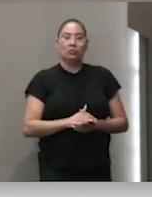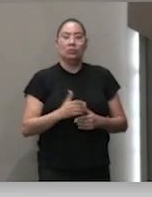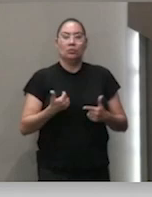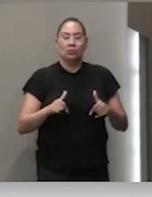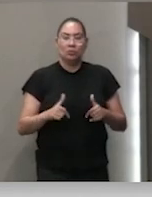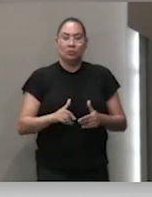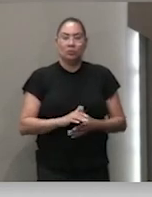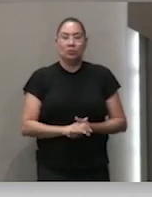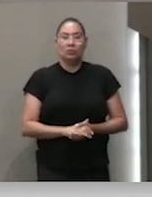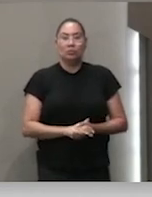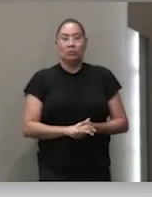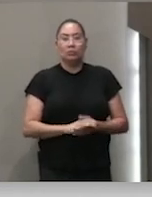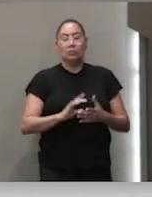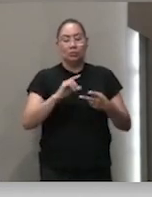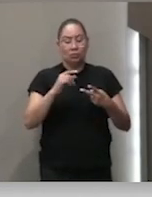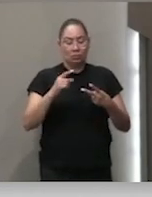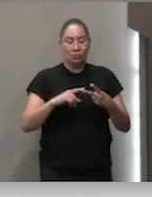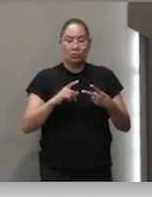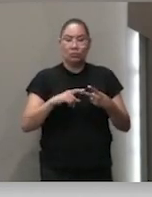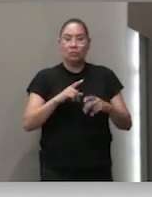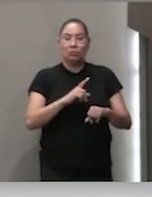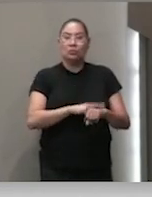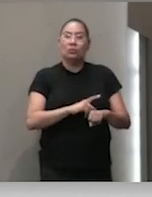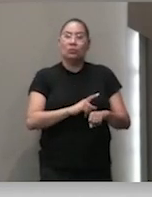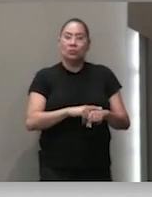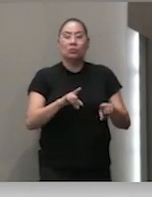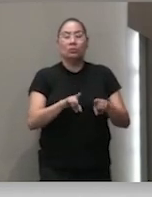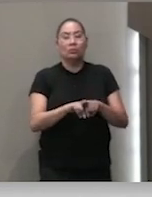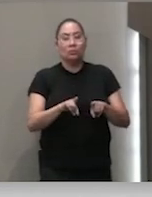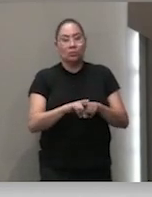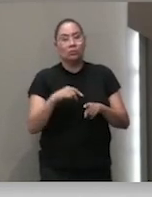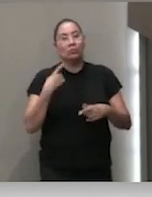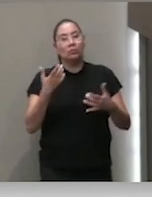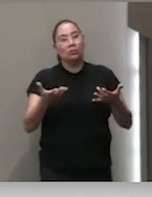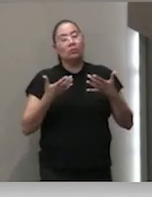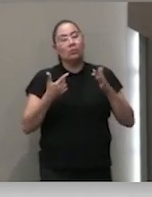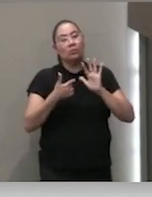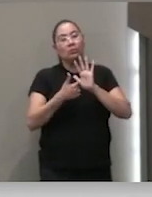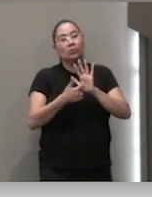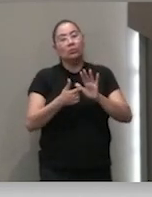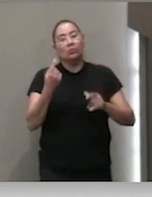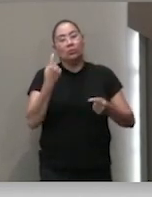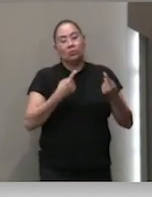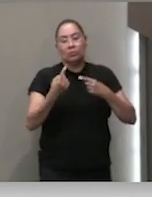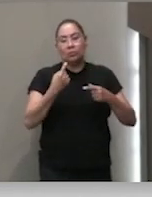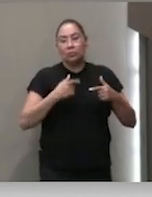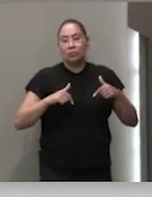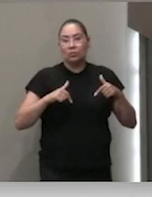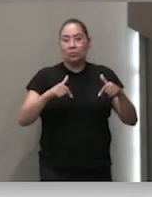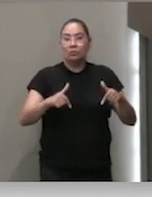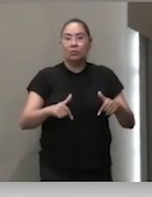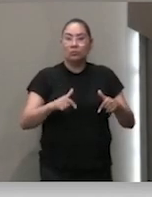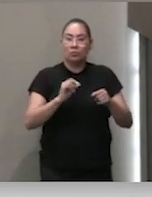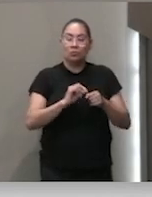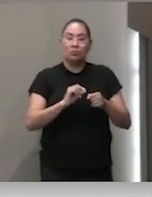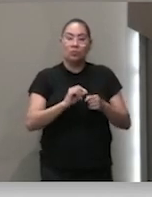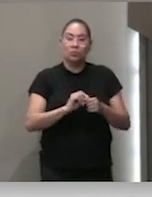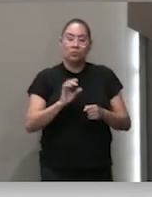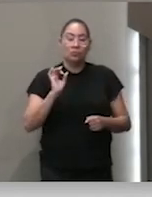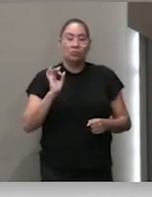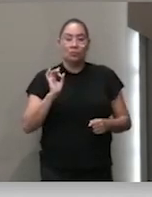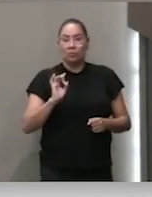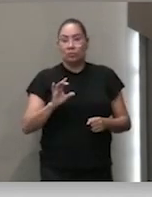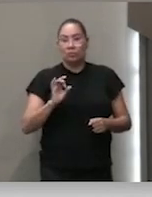e num segundo momento do nosso grande expediente, a gente também quer expor, né, algumas ações que foram feitas, não